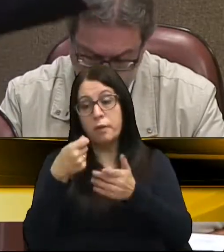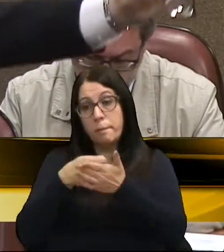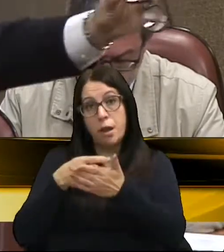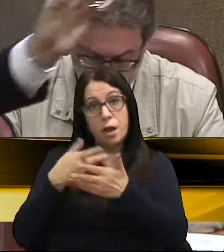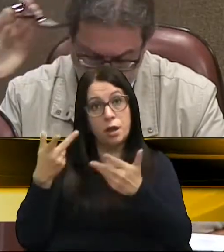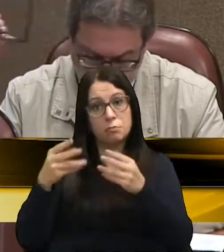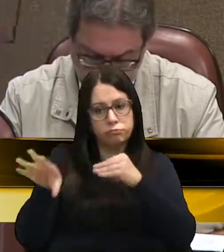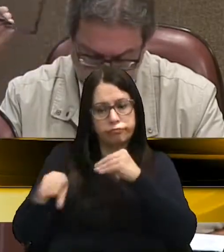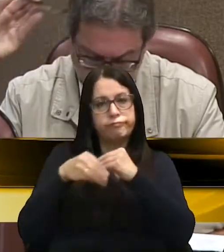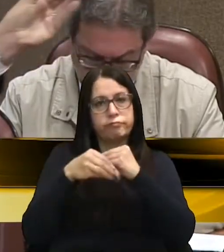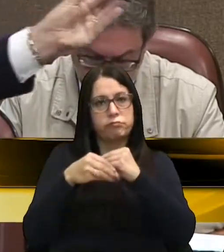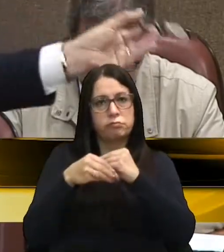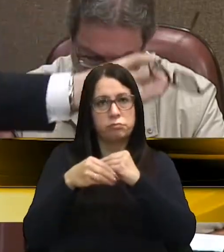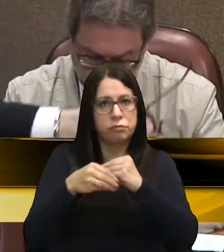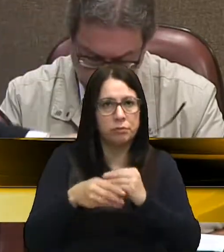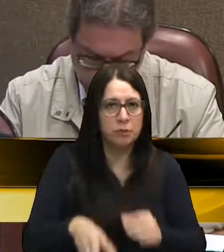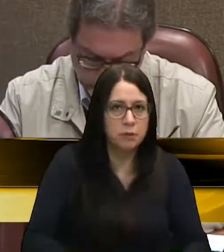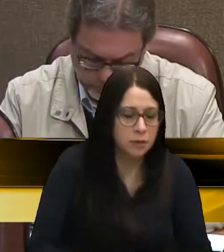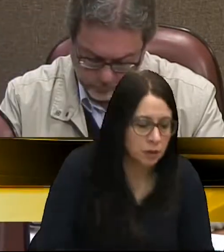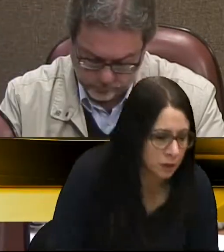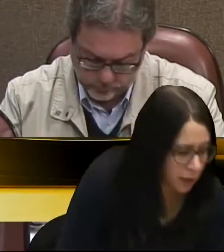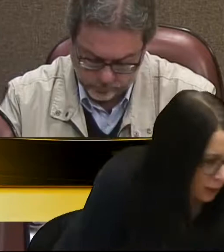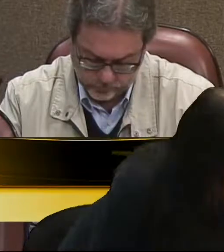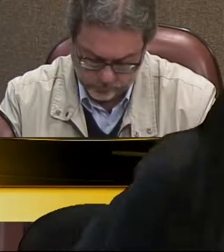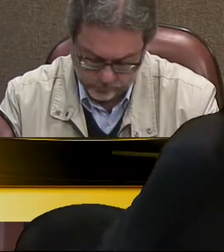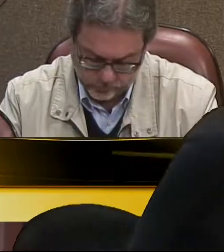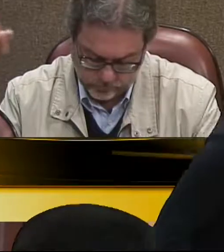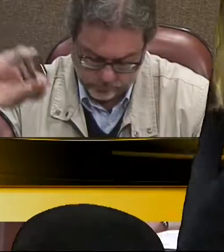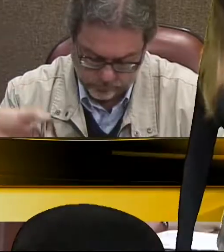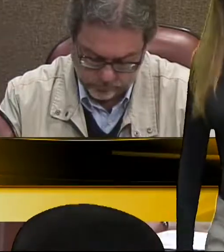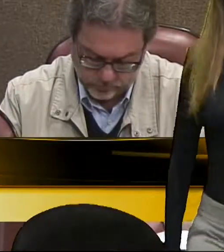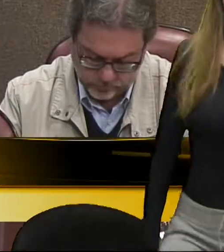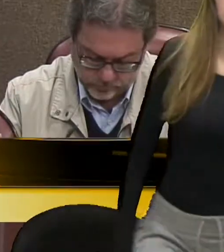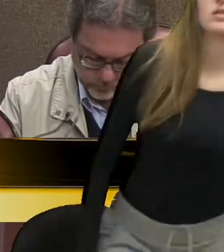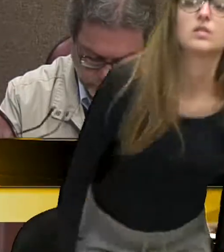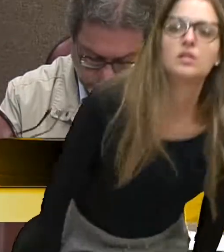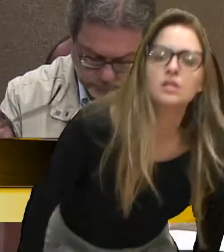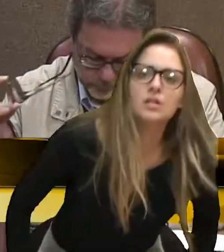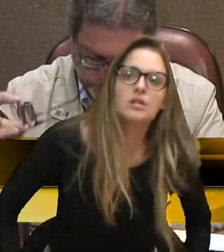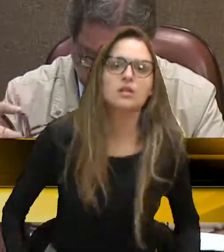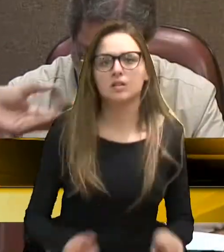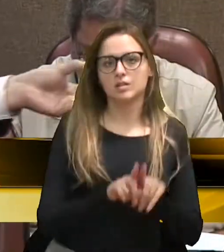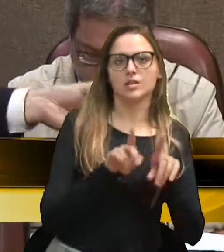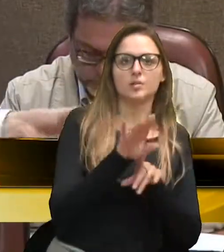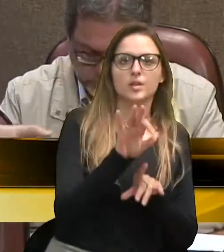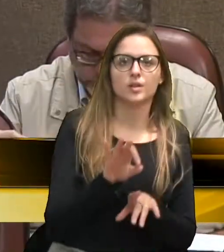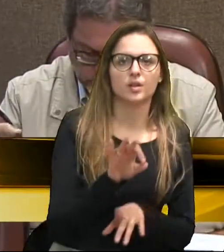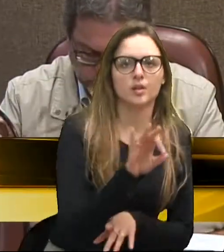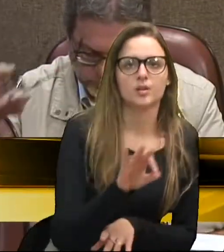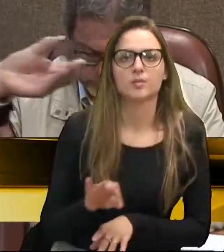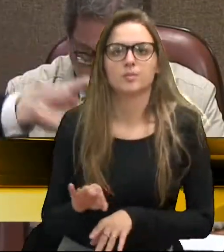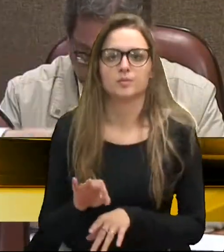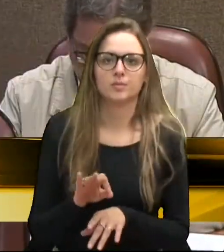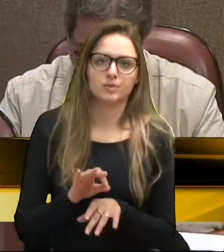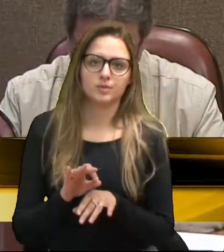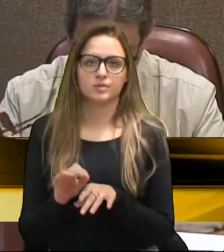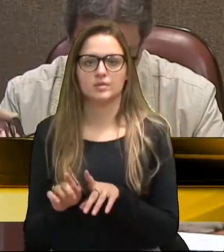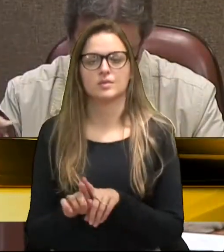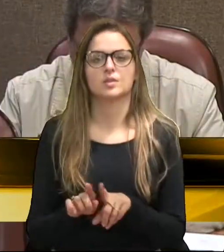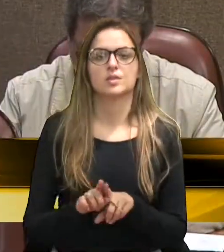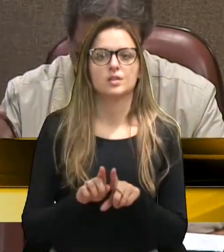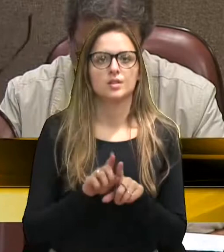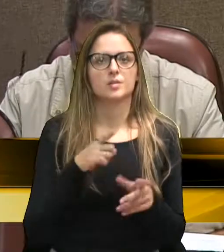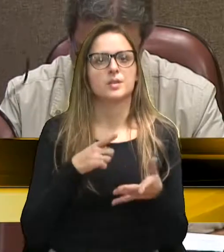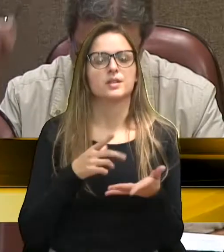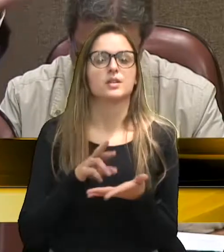pagar o complemento. Vai ter que ser enfrentado isso, bem como o percentual que cada servidor paga hoje, que é 11%, vai ter que ser analisado